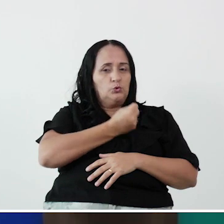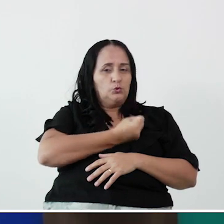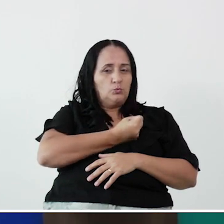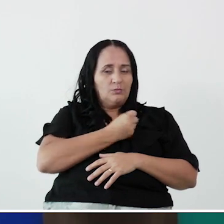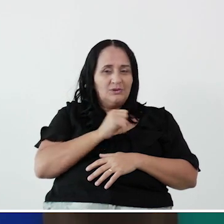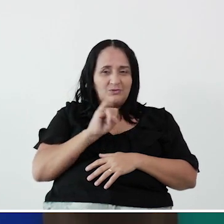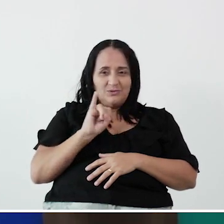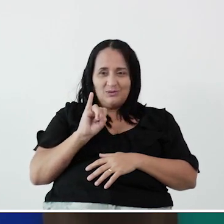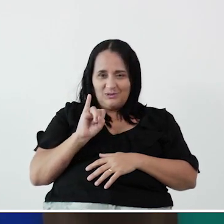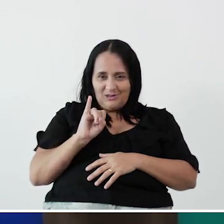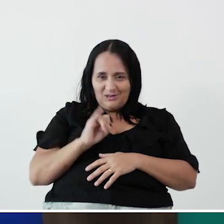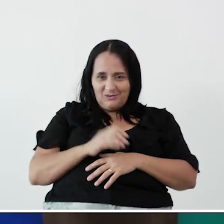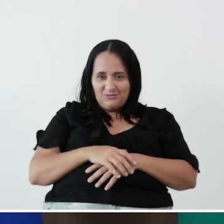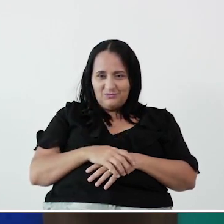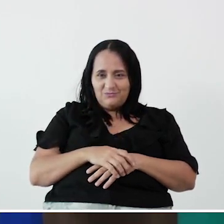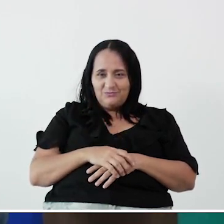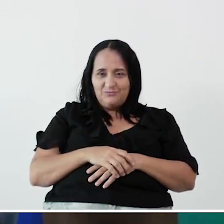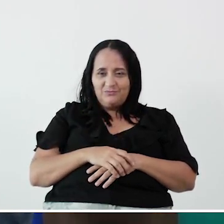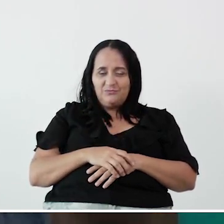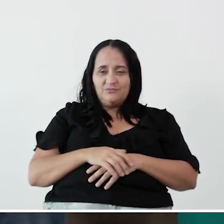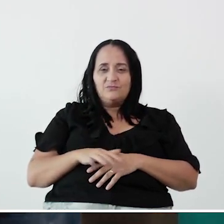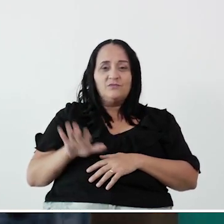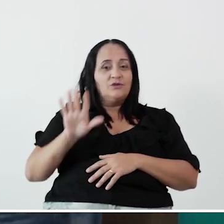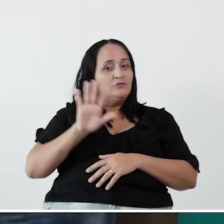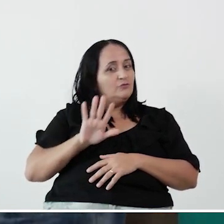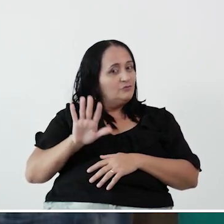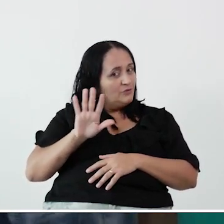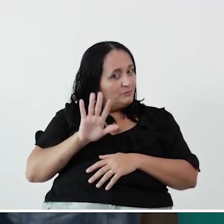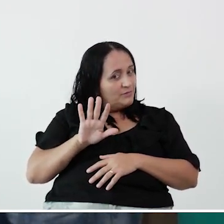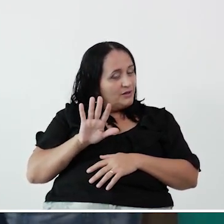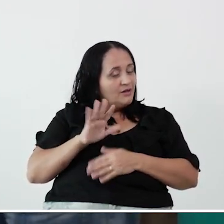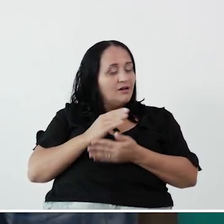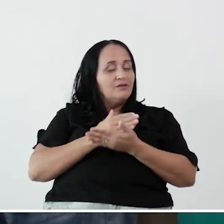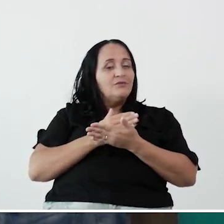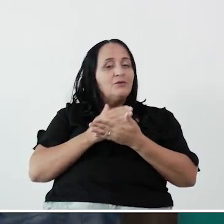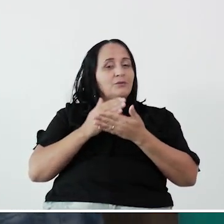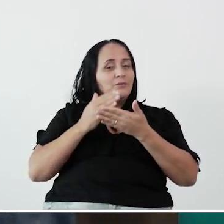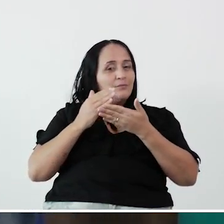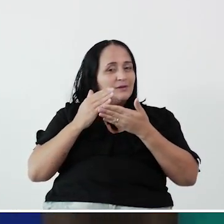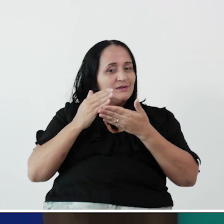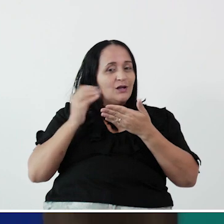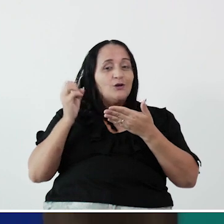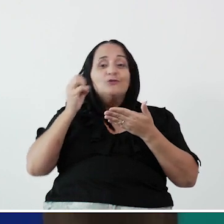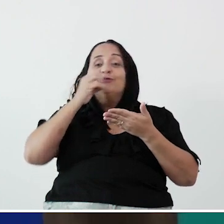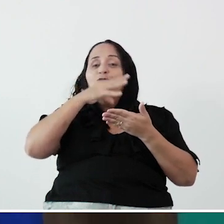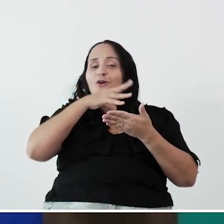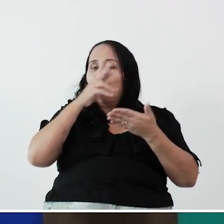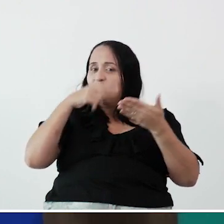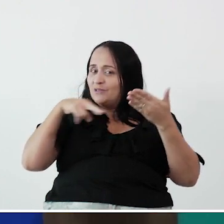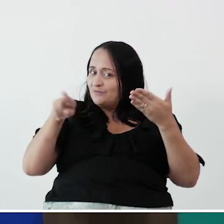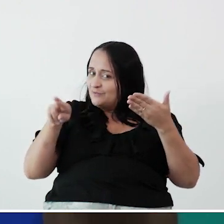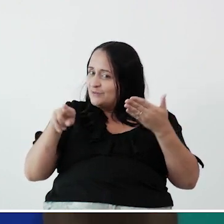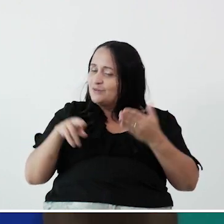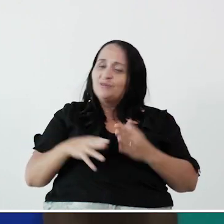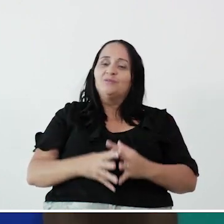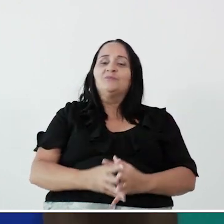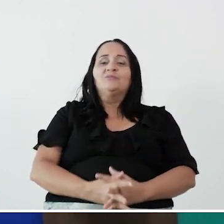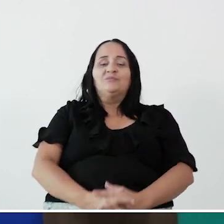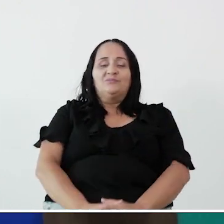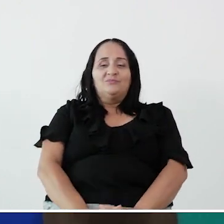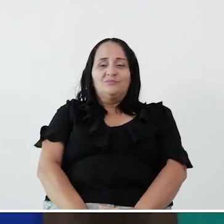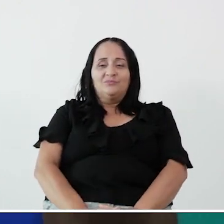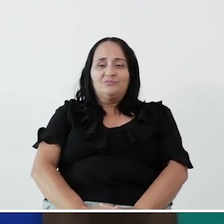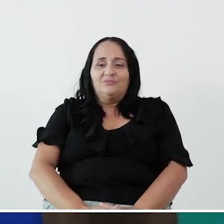Enquanto você se prepara do lado de lá, eu vou apagar aqui o nosso quadro para a gente continuar a nossa revisão. Vai preparando o